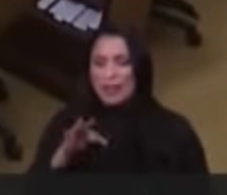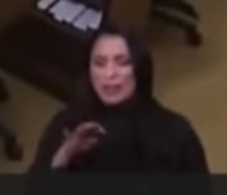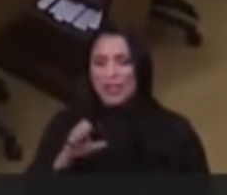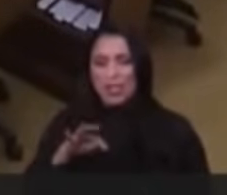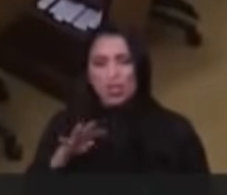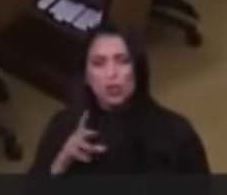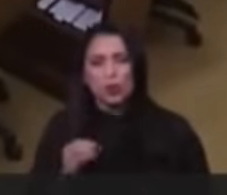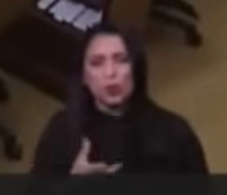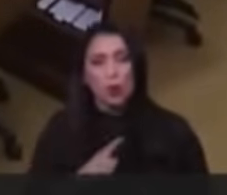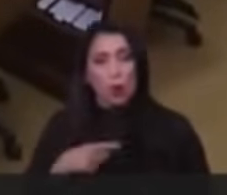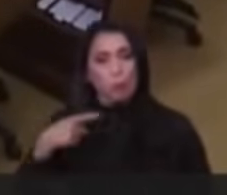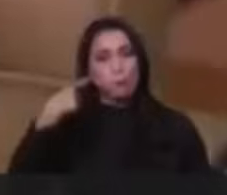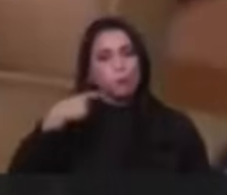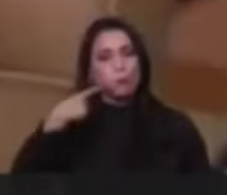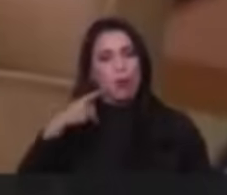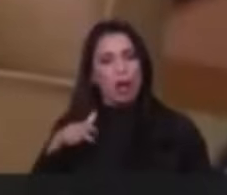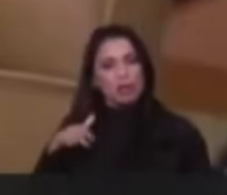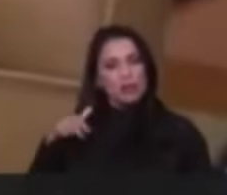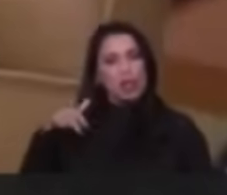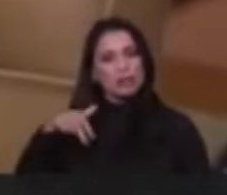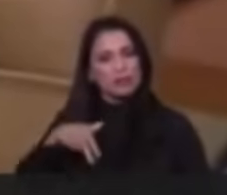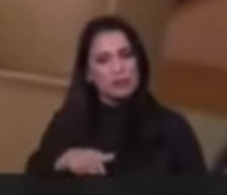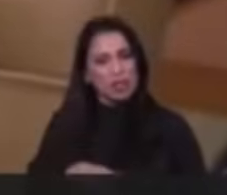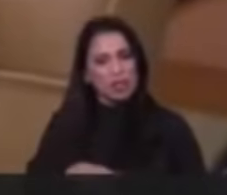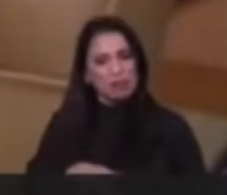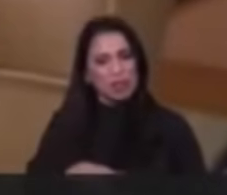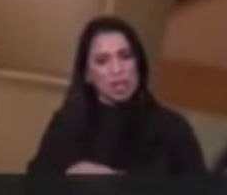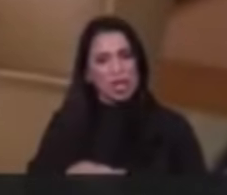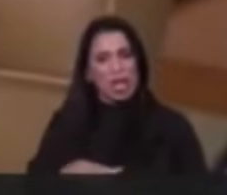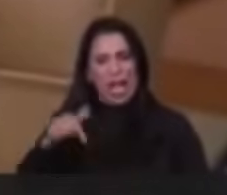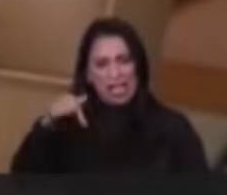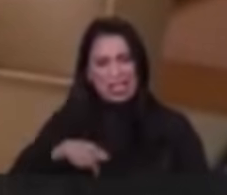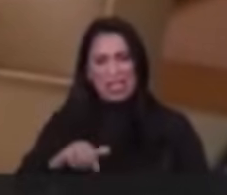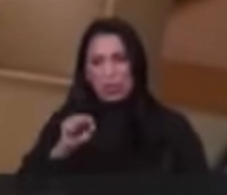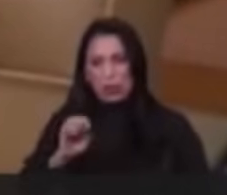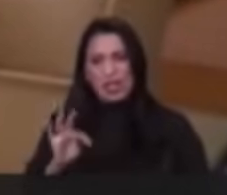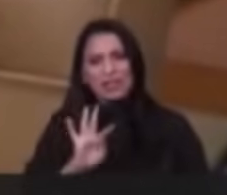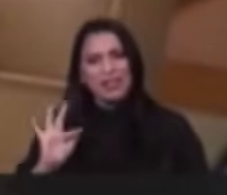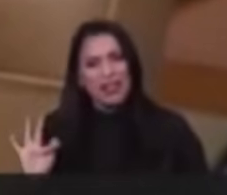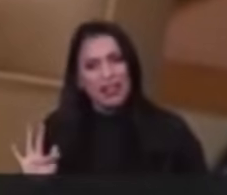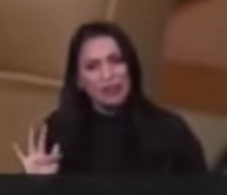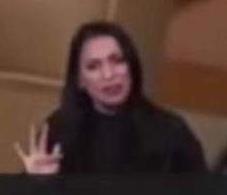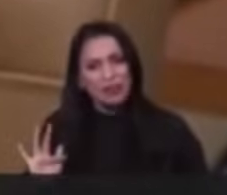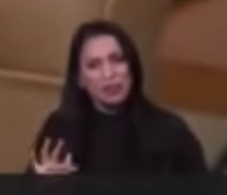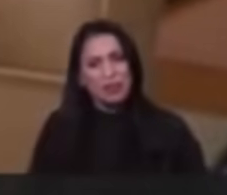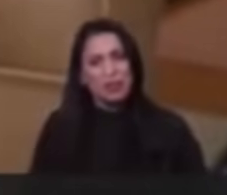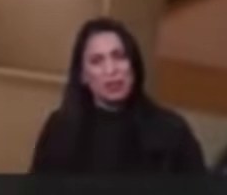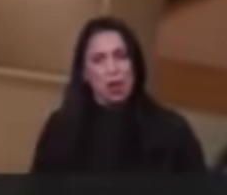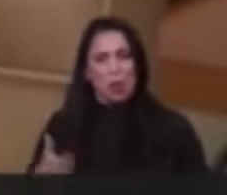medíocre que um advogado suba à tribuna do Supremo Tribunal Federal